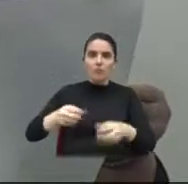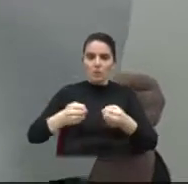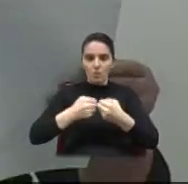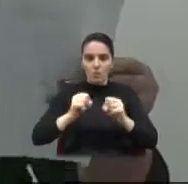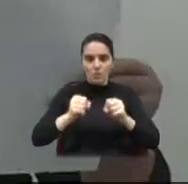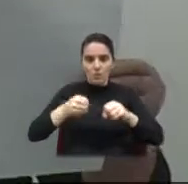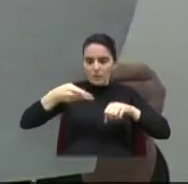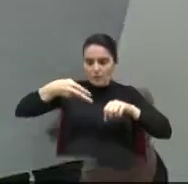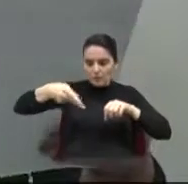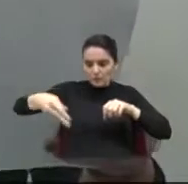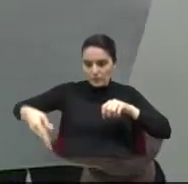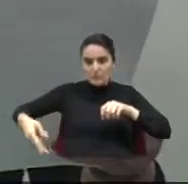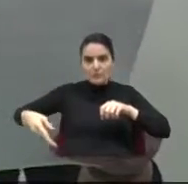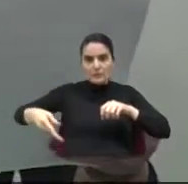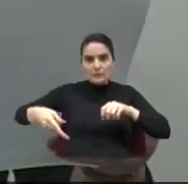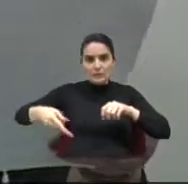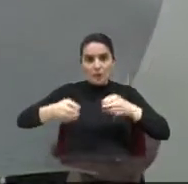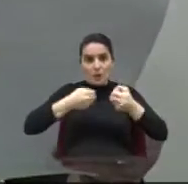ela caiu.